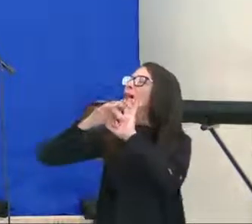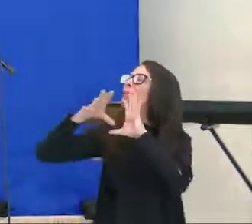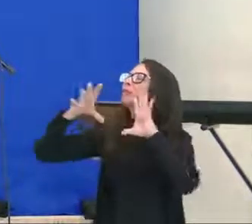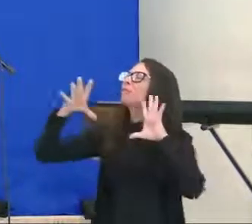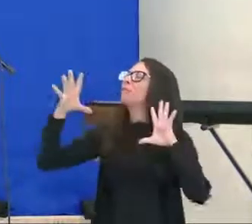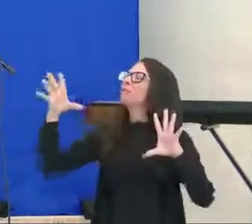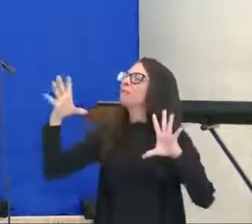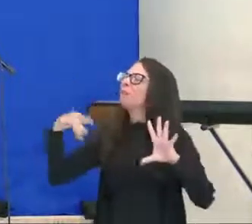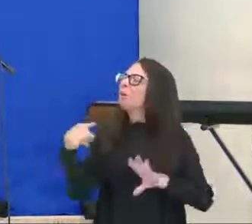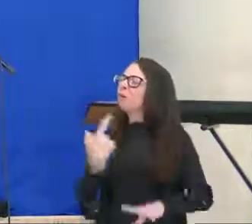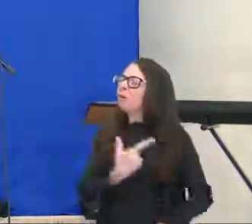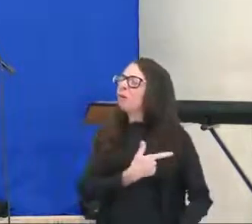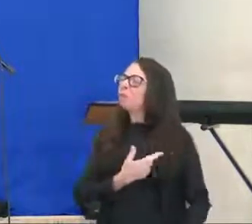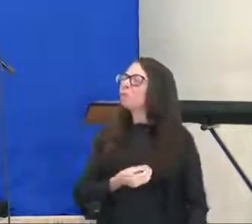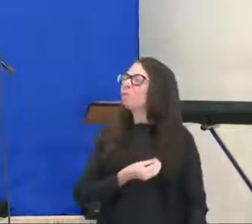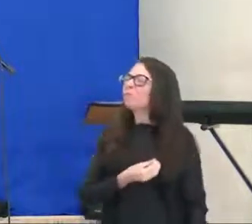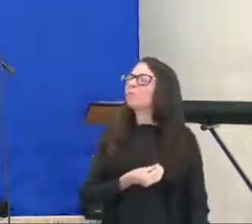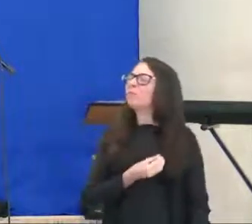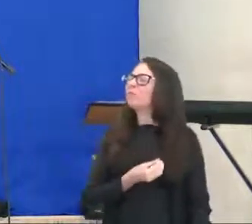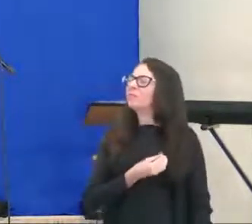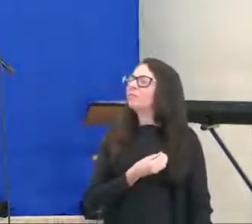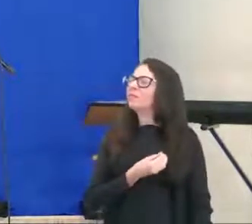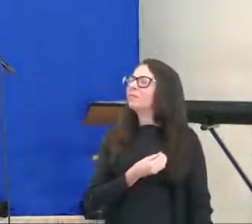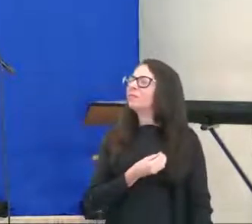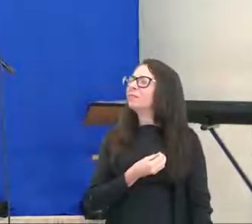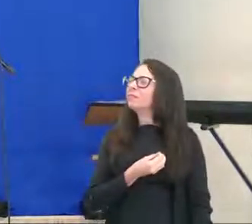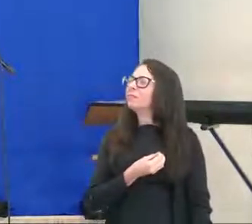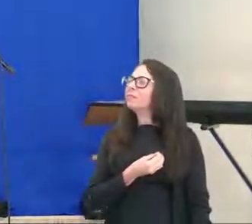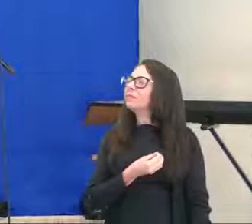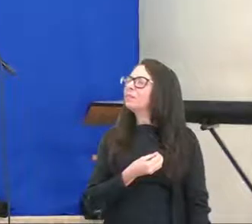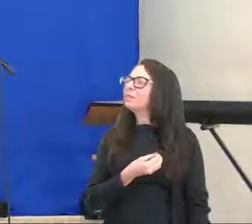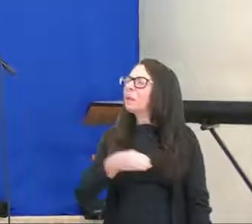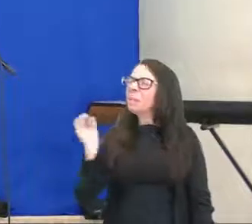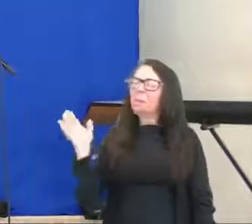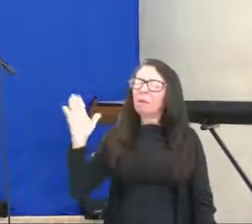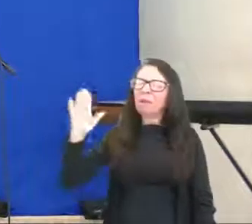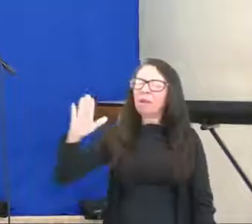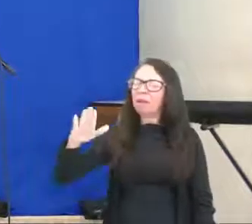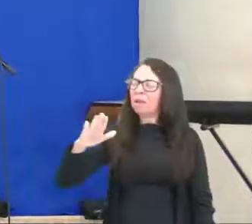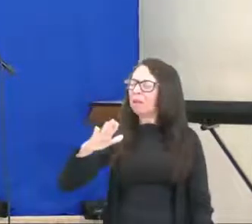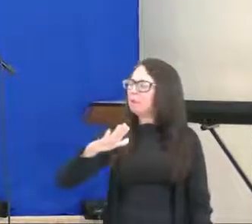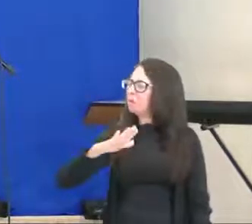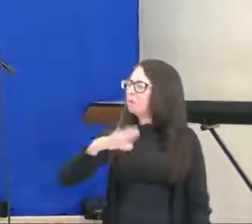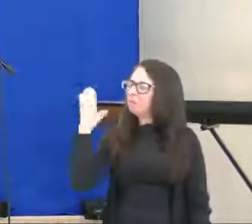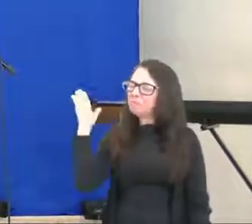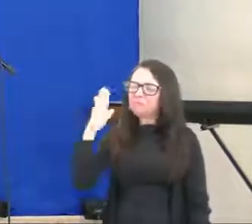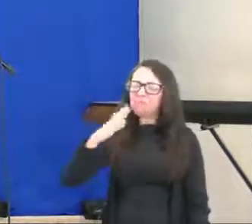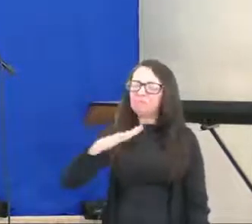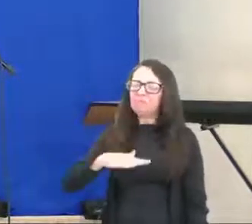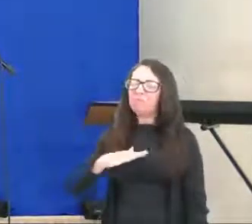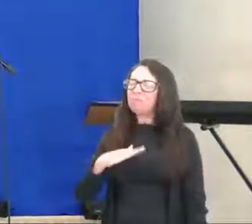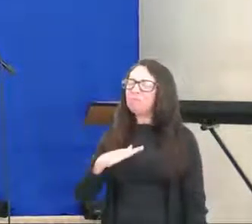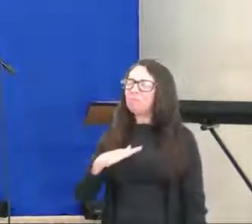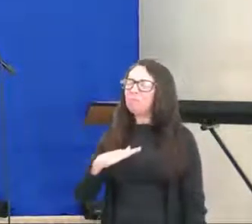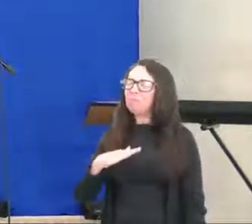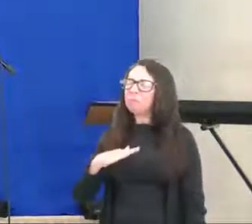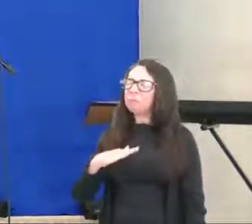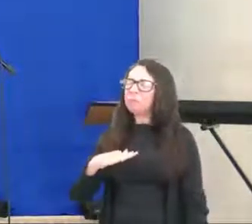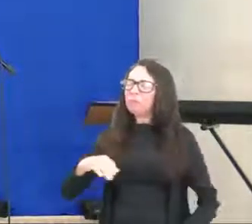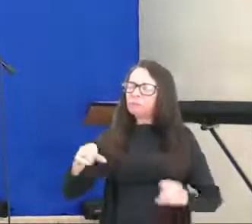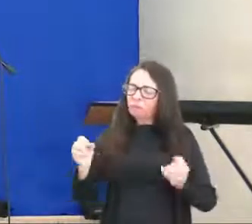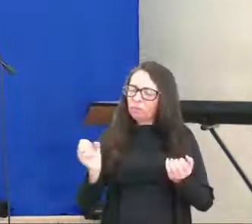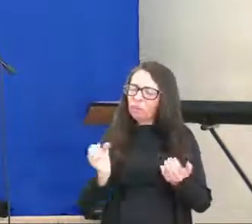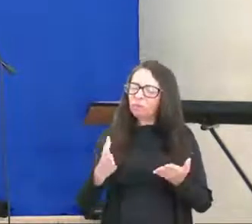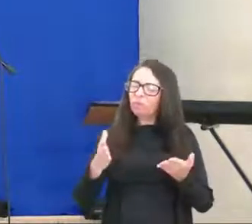venha ser o instrutor, Pai, o Espírito Santo, o Mestre, o Senhor aqui nessa noite, para a minha vida, para a vida